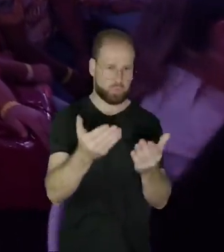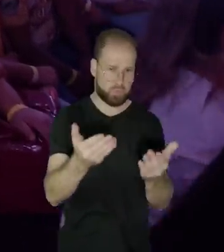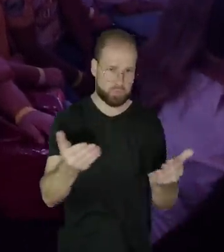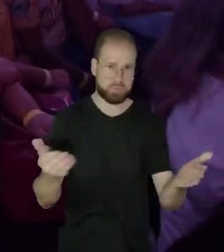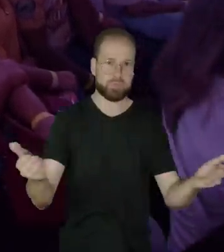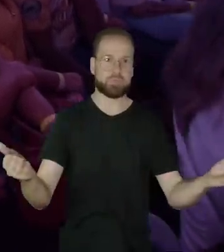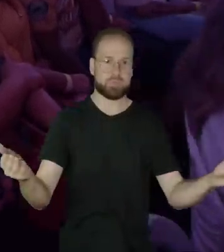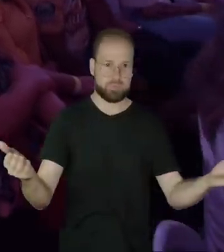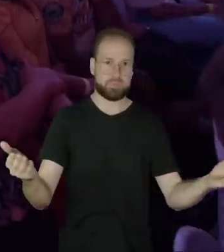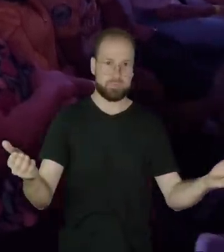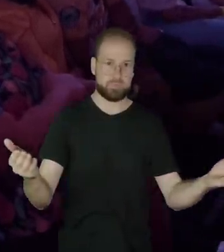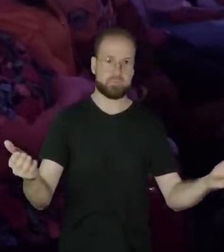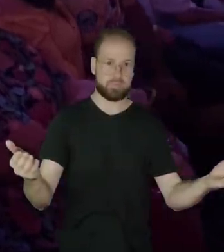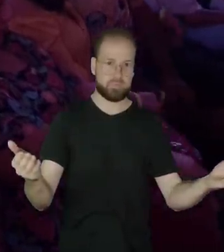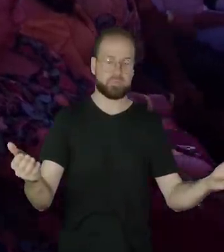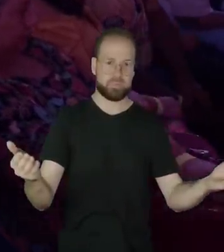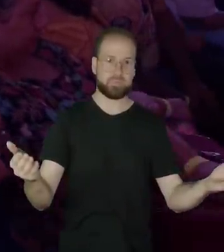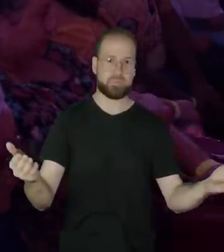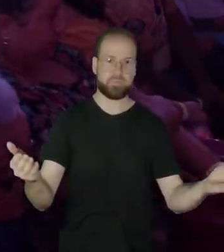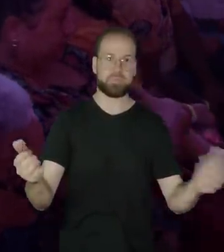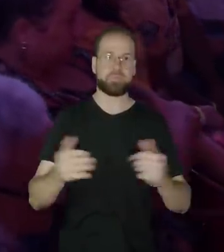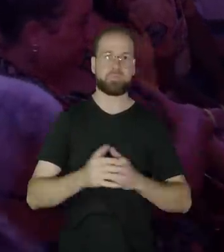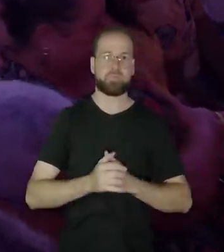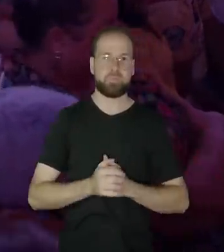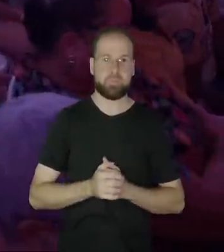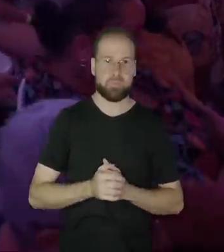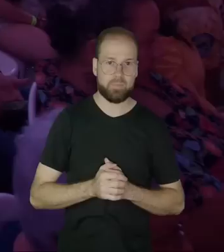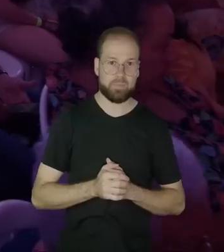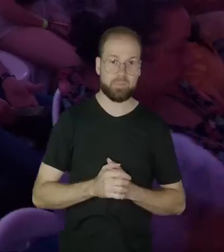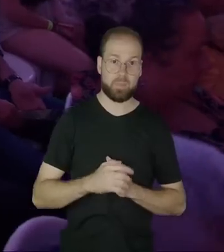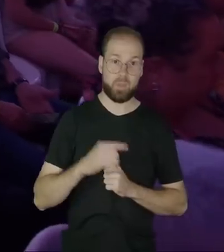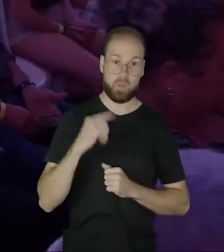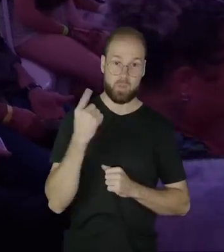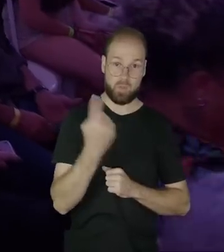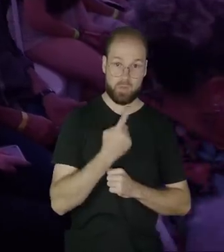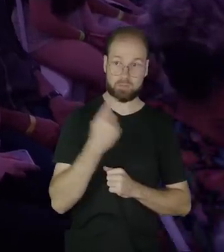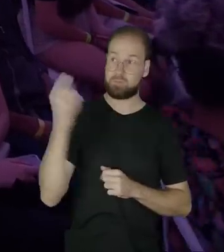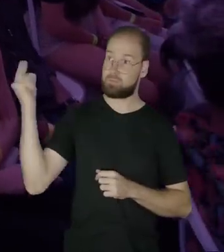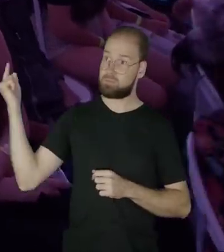da parte do João Justino. Quando eu saí de lá, ele falou: olha,